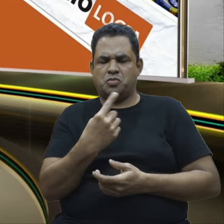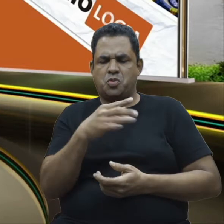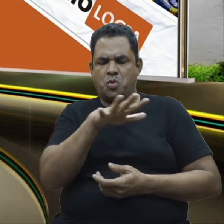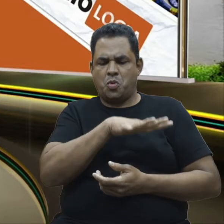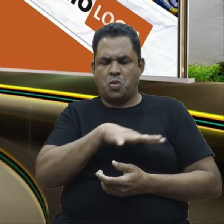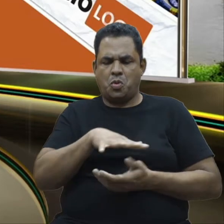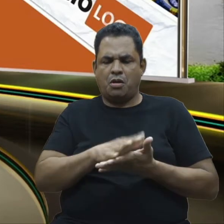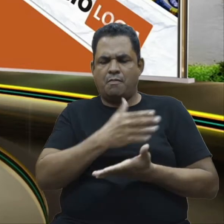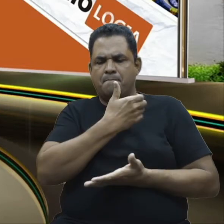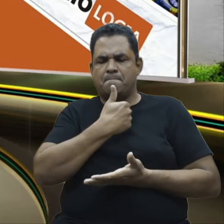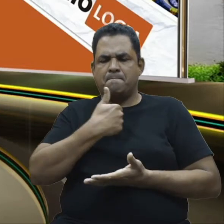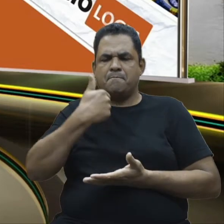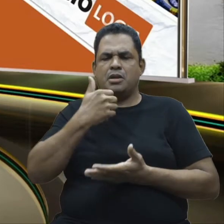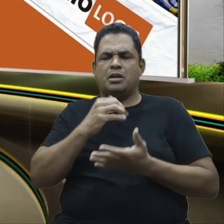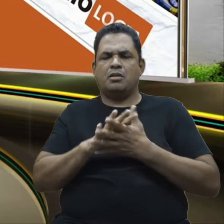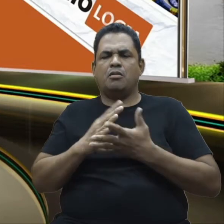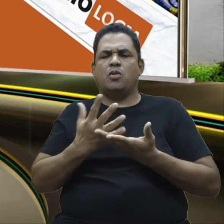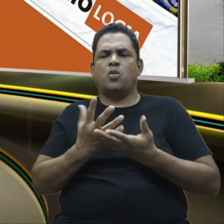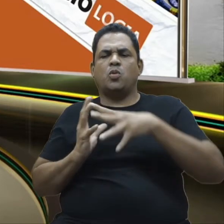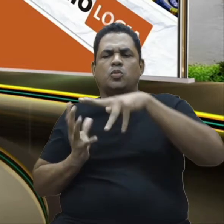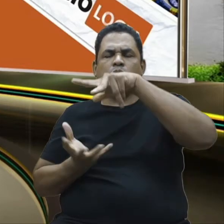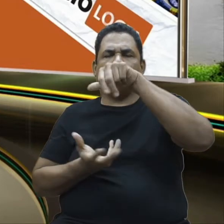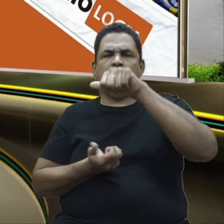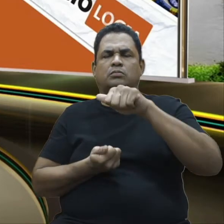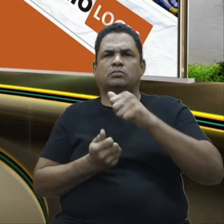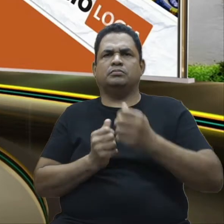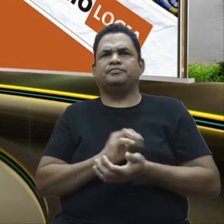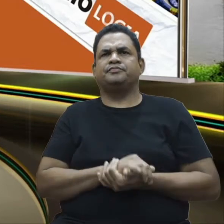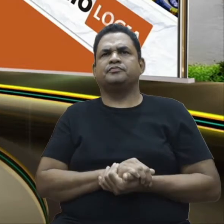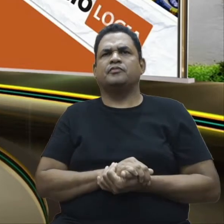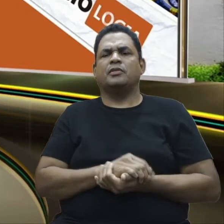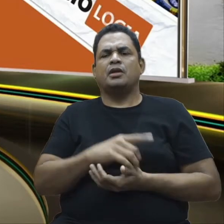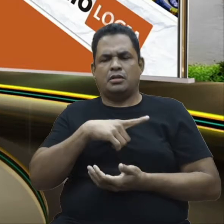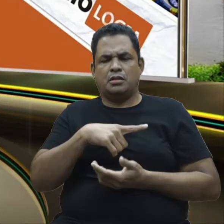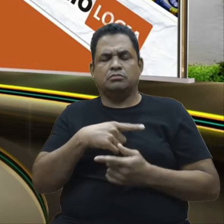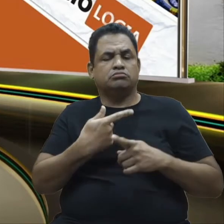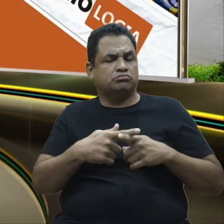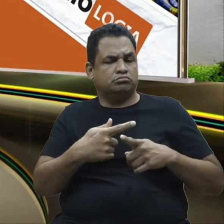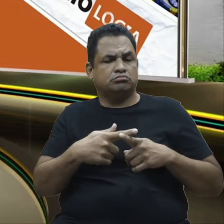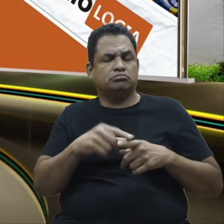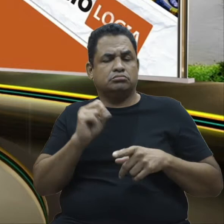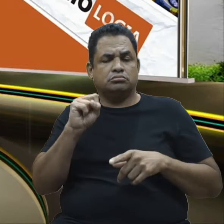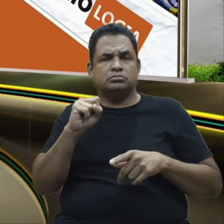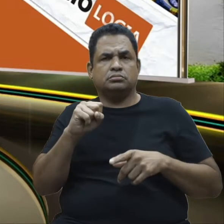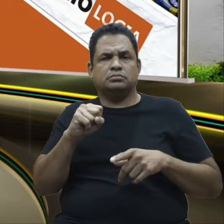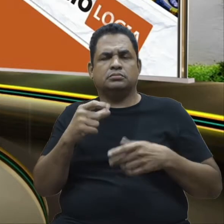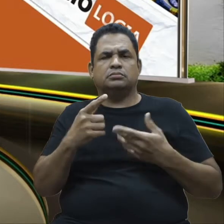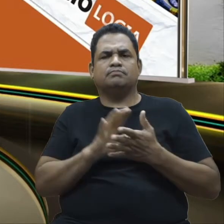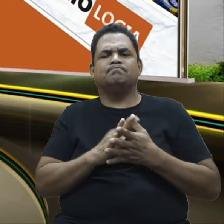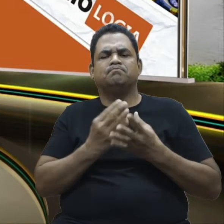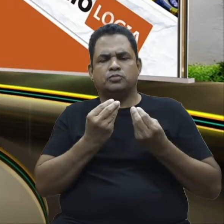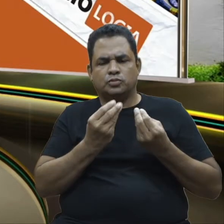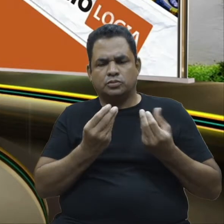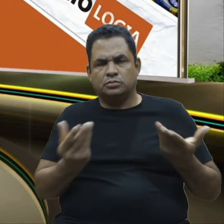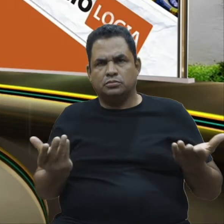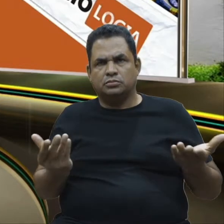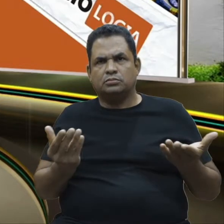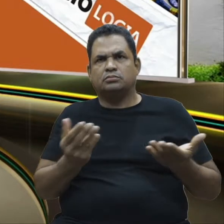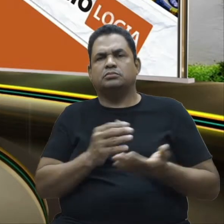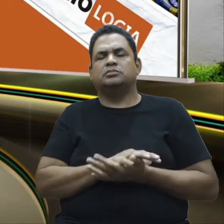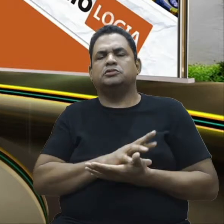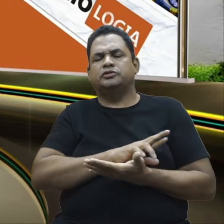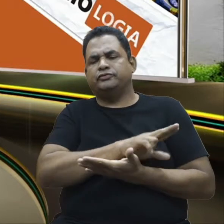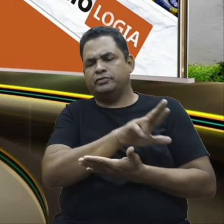uma grana para conhecer a Amazônia. Temos problemas? Temos. Muitos.